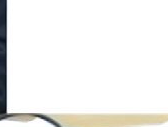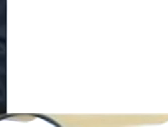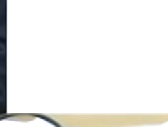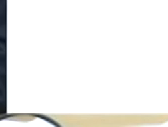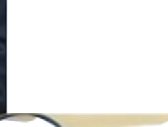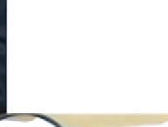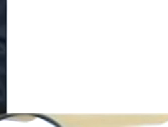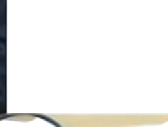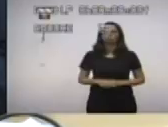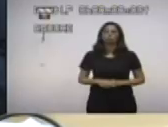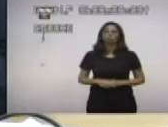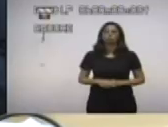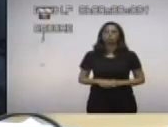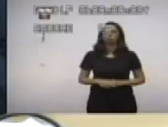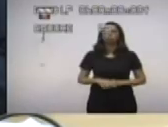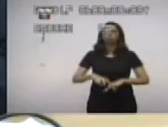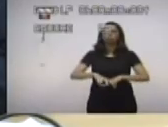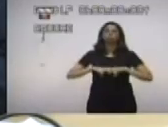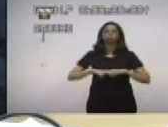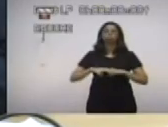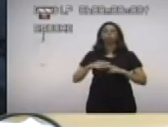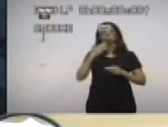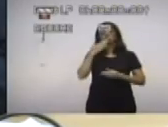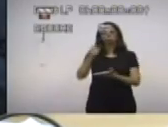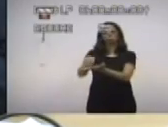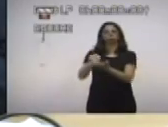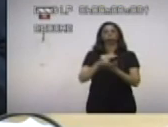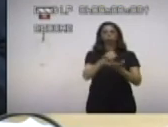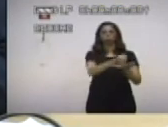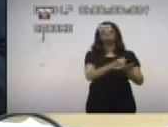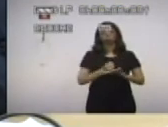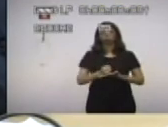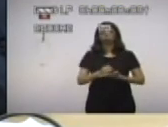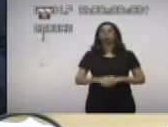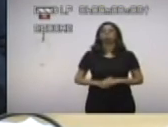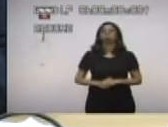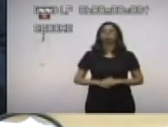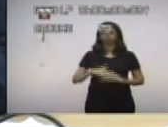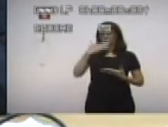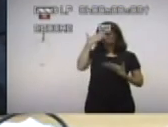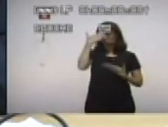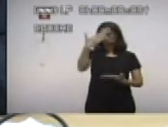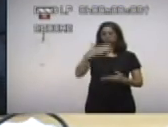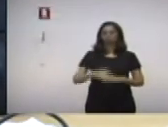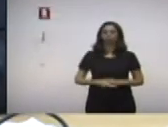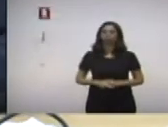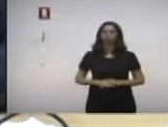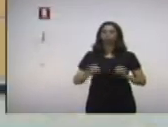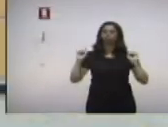20 cidades assistenciais aí peço apoio dos colegas da aprovação dessa emenda também obrigado